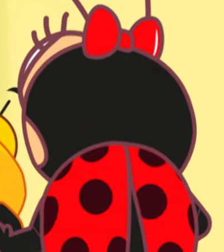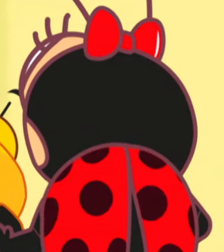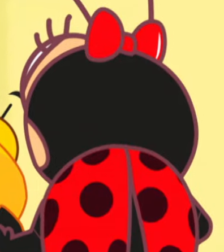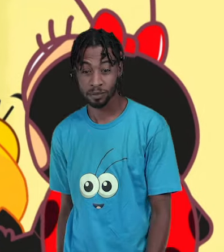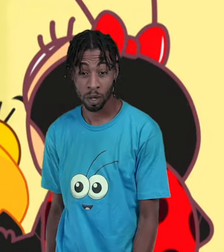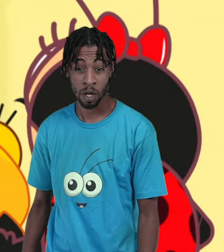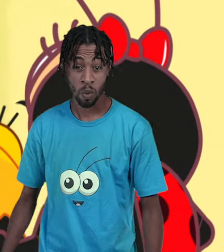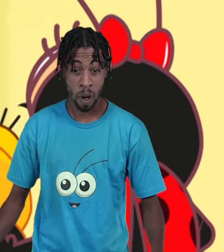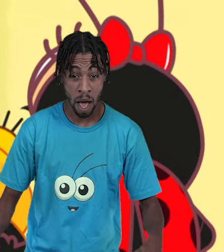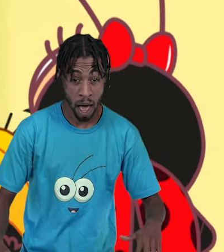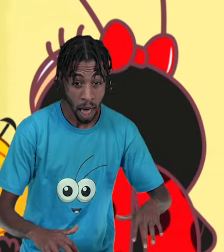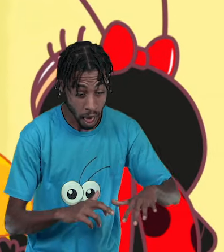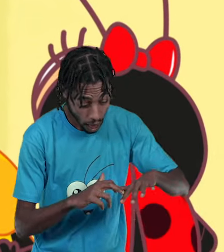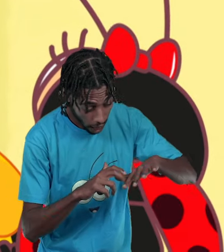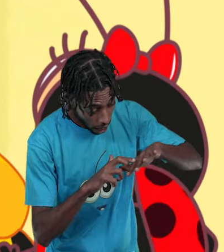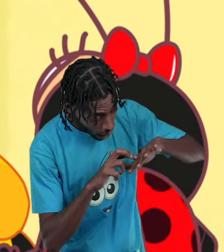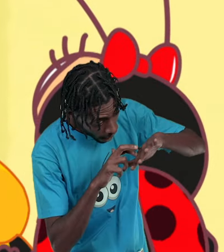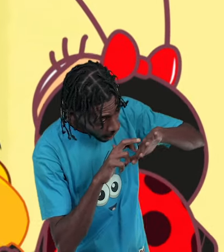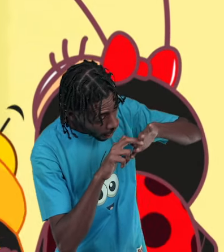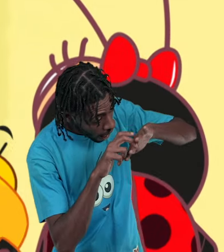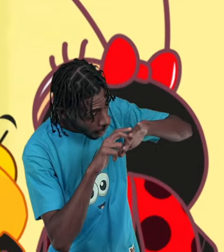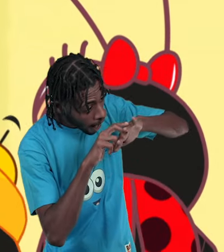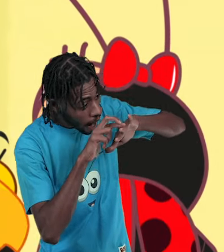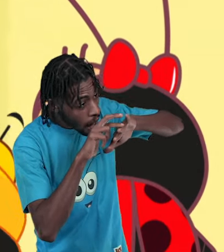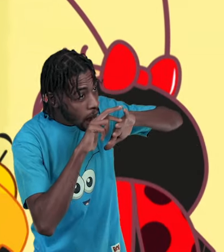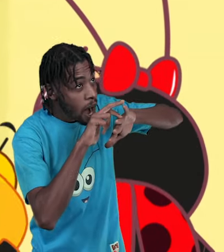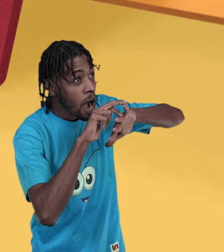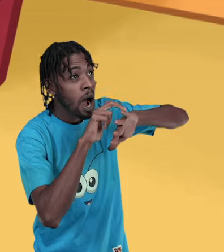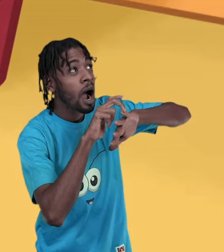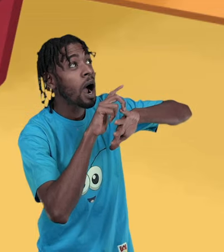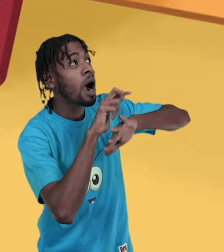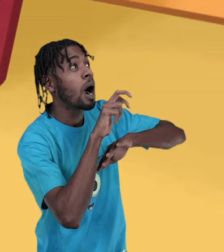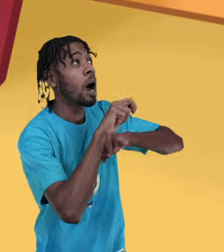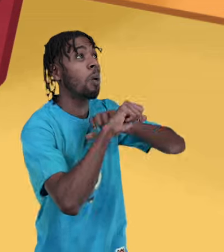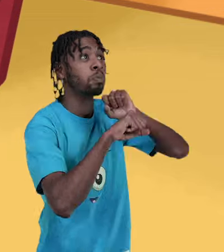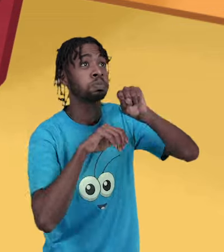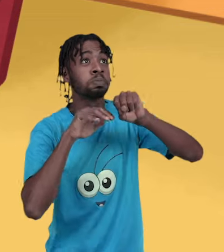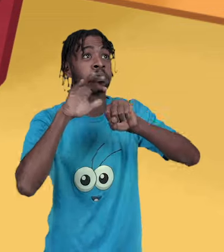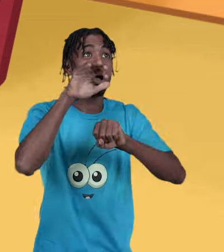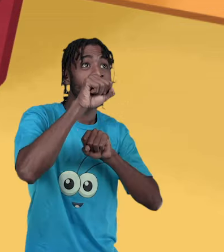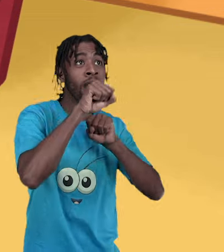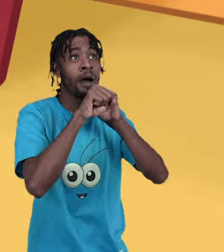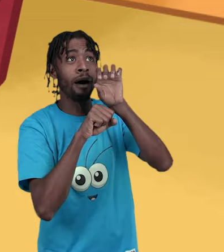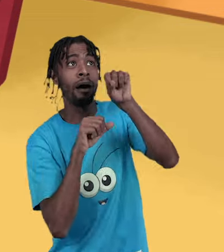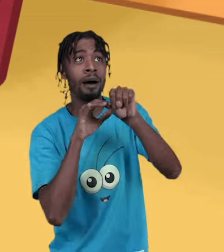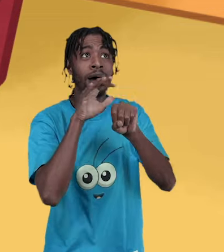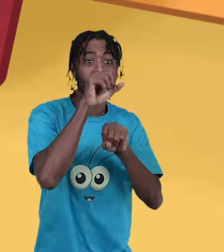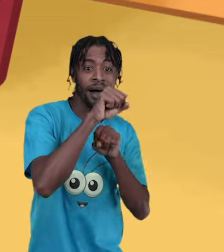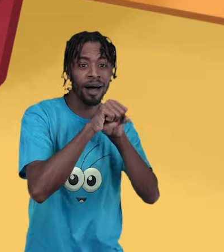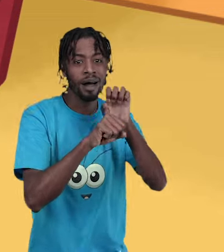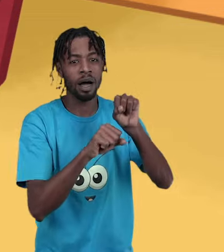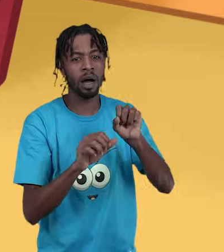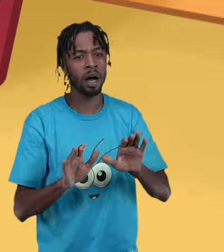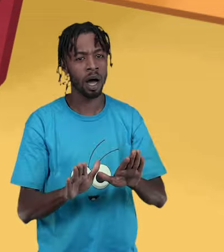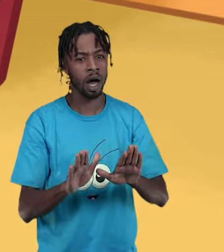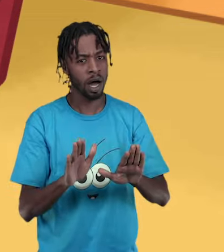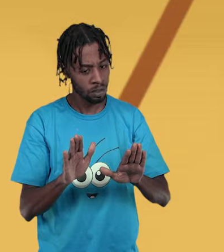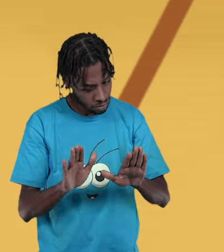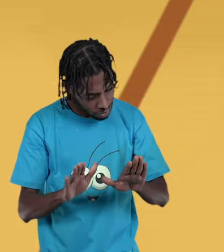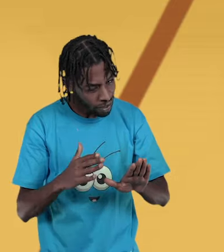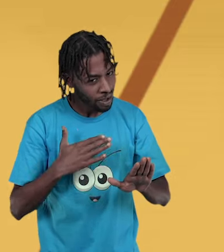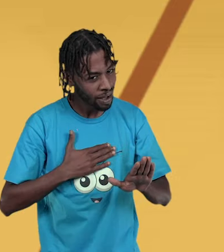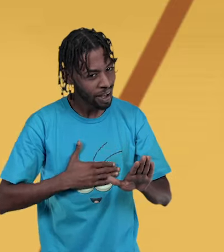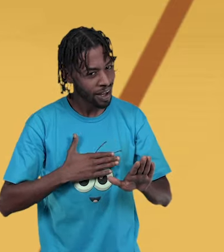Vem subir na escadinha Vem cuidado devagar